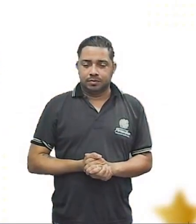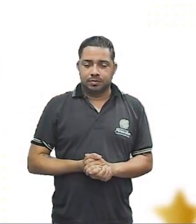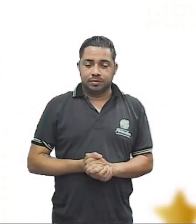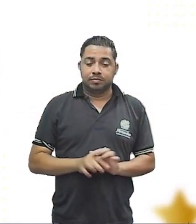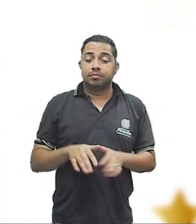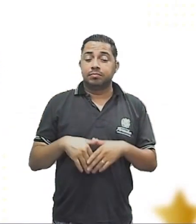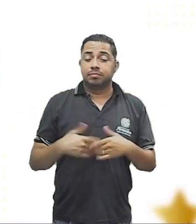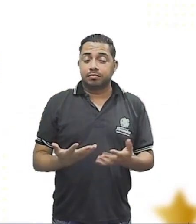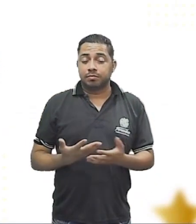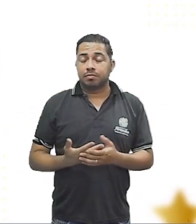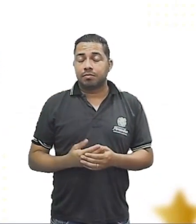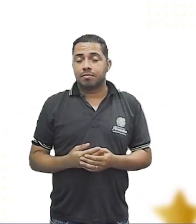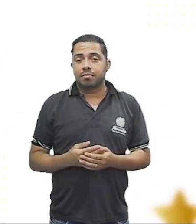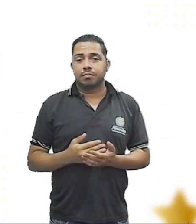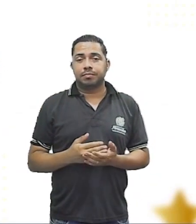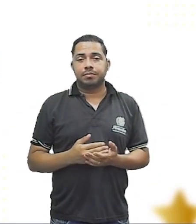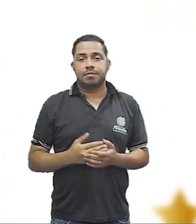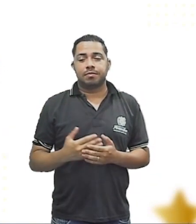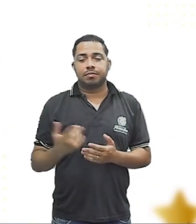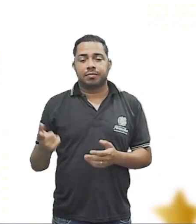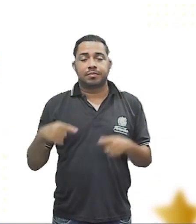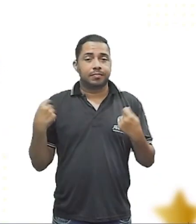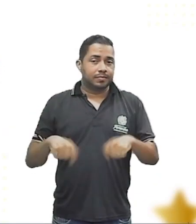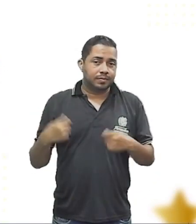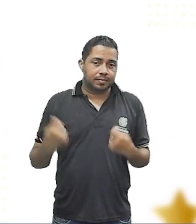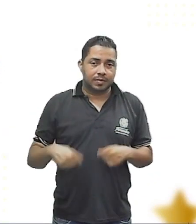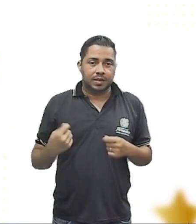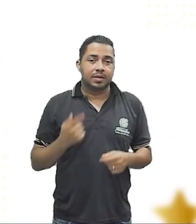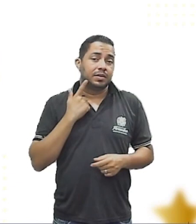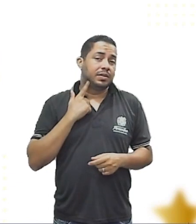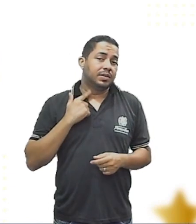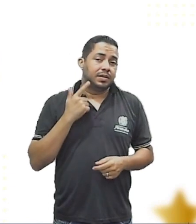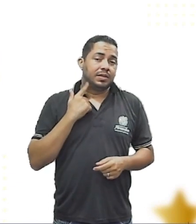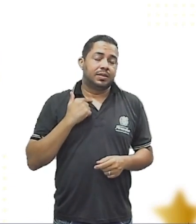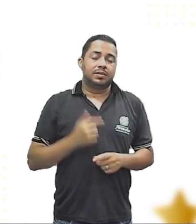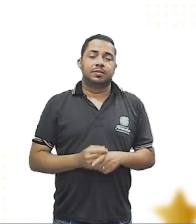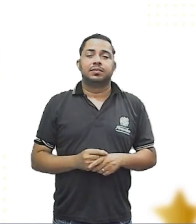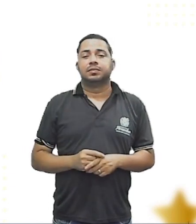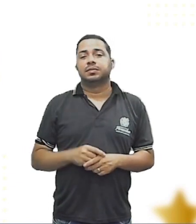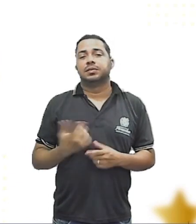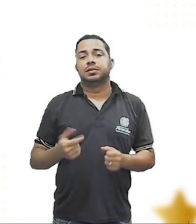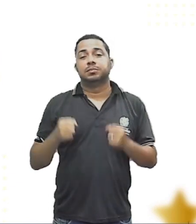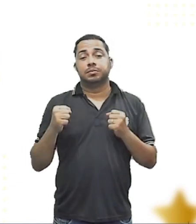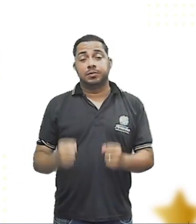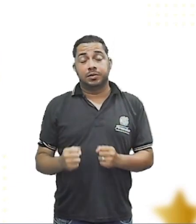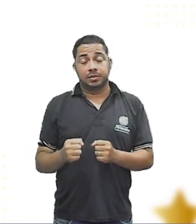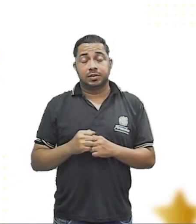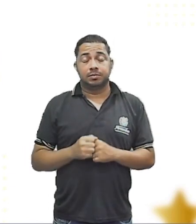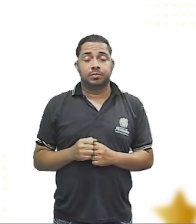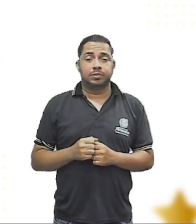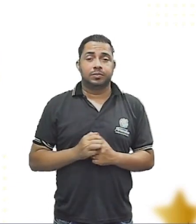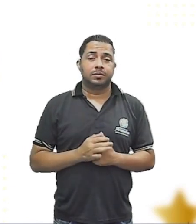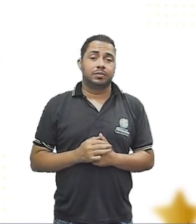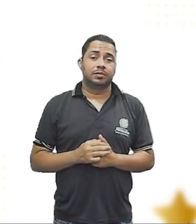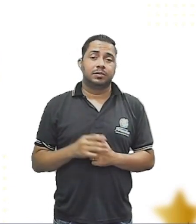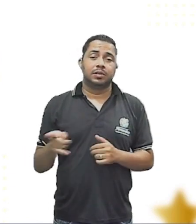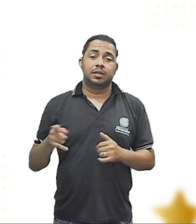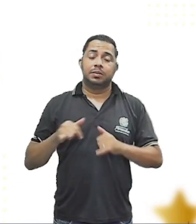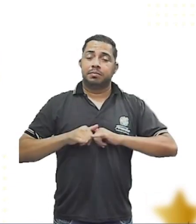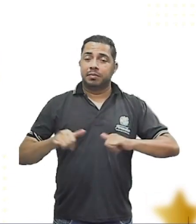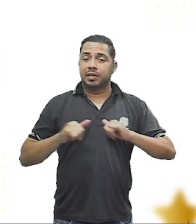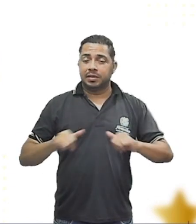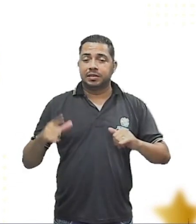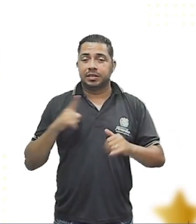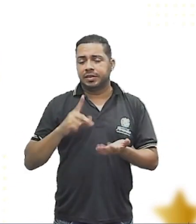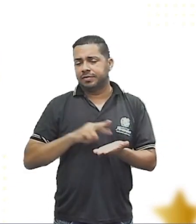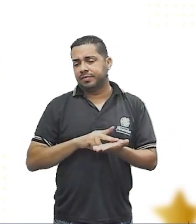E aí, a partir dessas necessidades e desejos identificados em que podemos atuar, o marketing tem